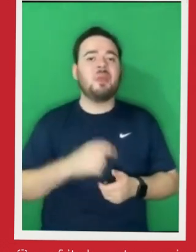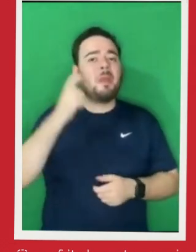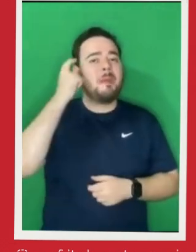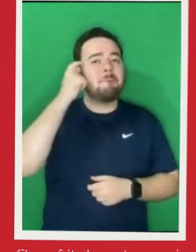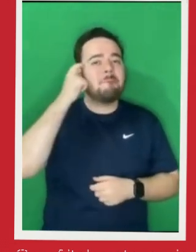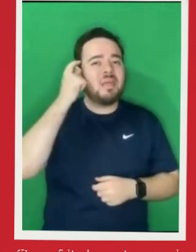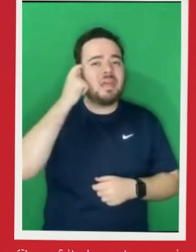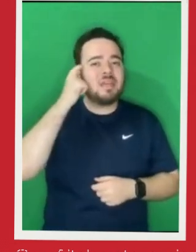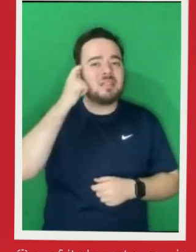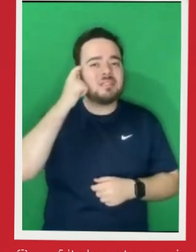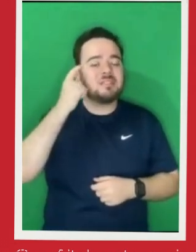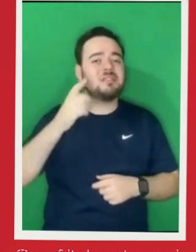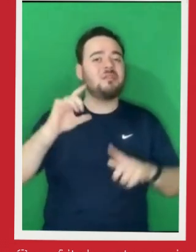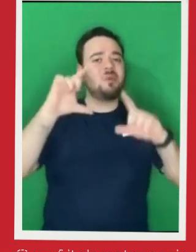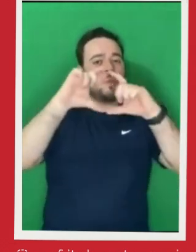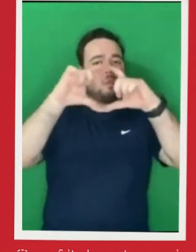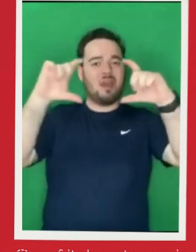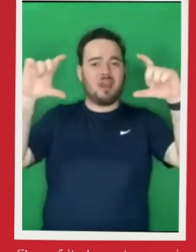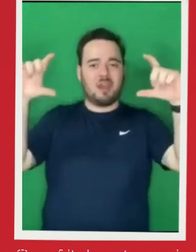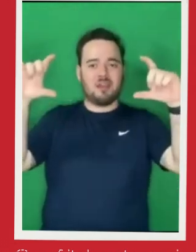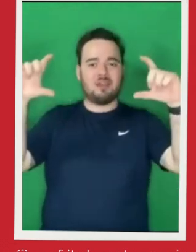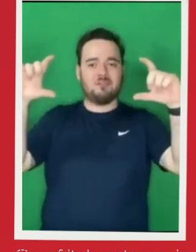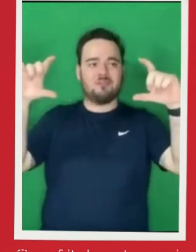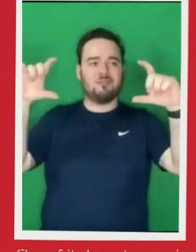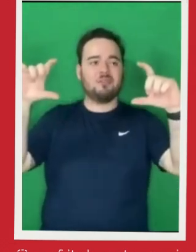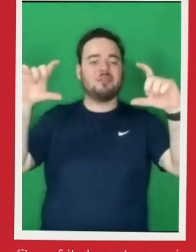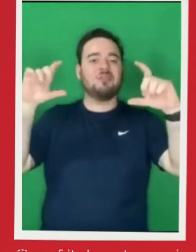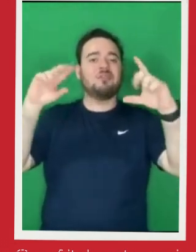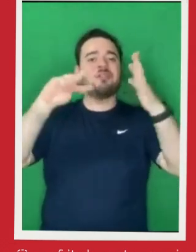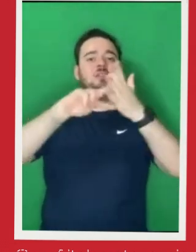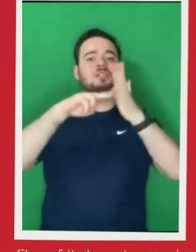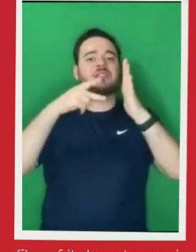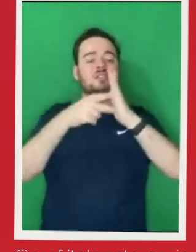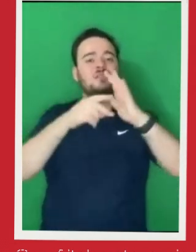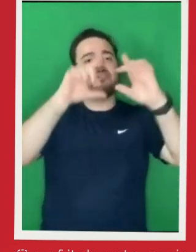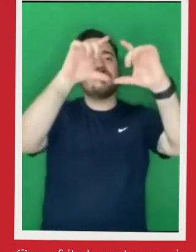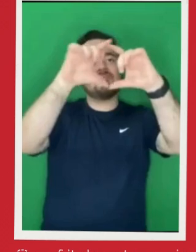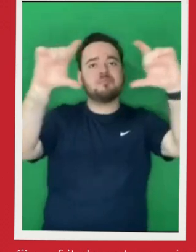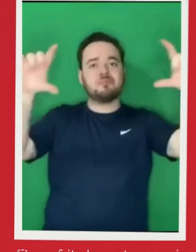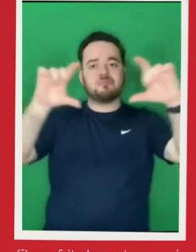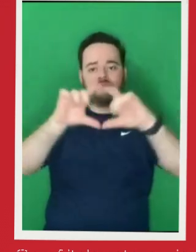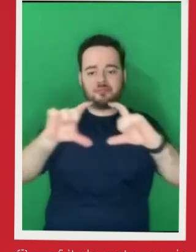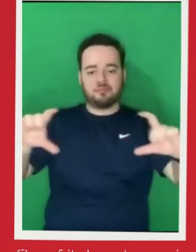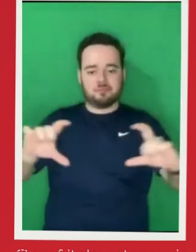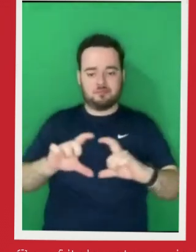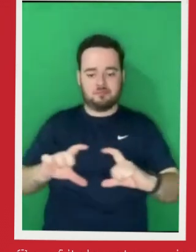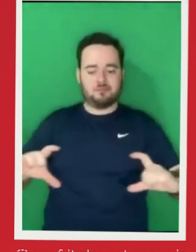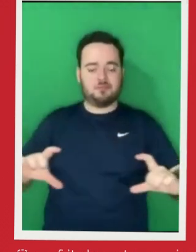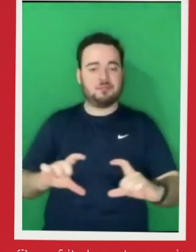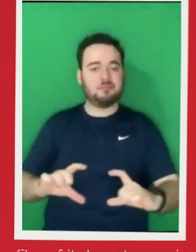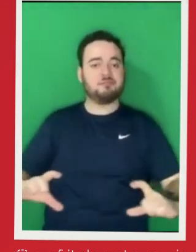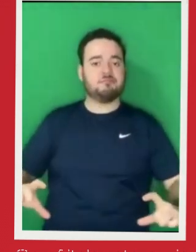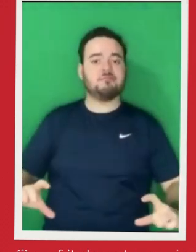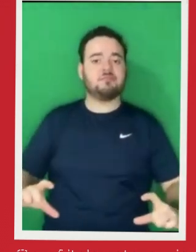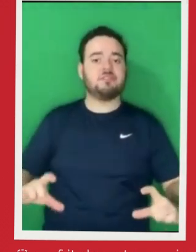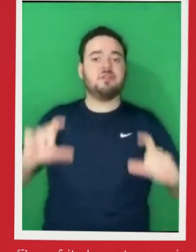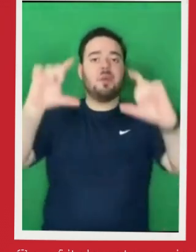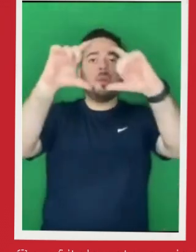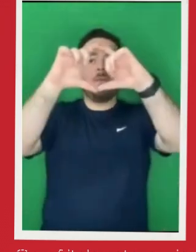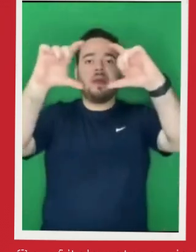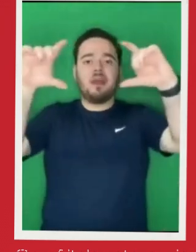que pensa o tamanho dos meus parágrafos. Pensa o que significam essas seções. Elas são pontuações